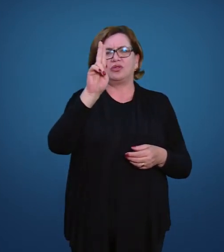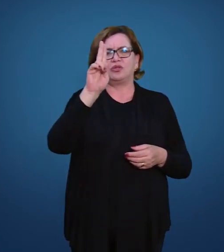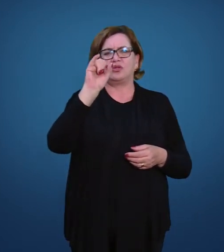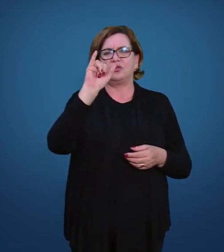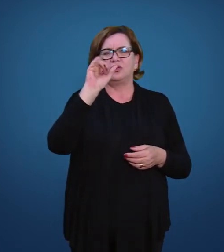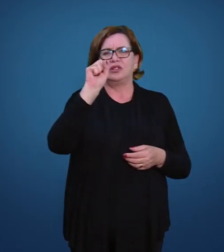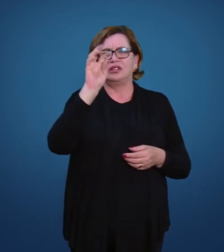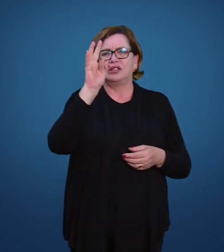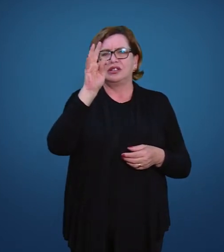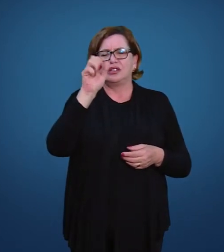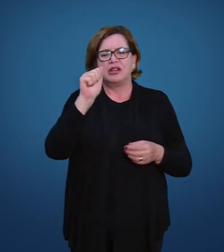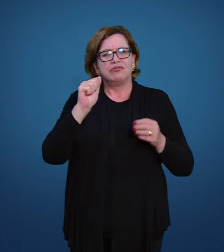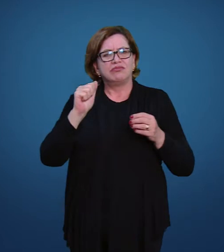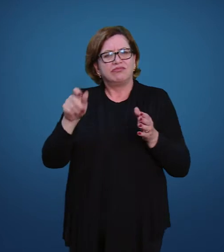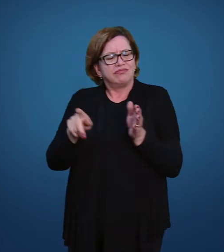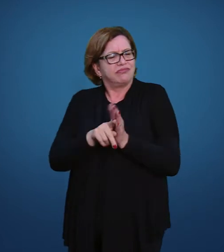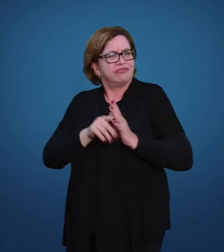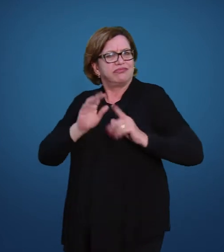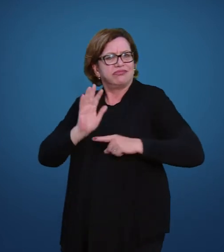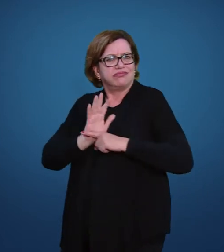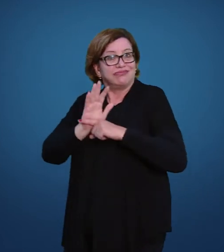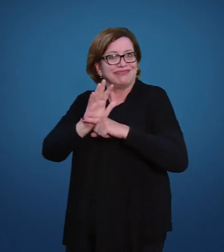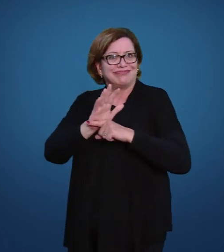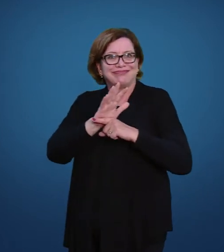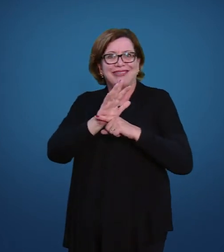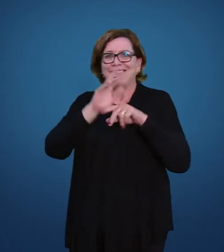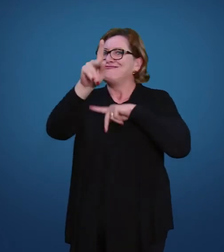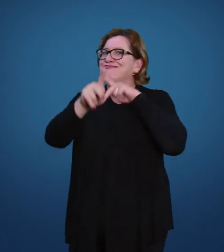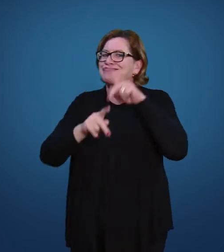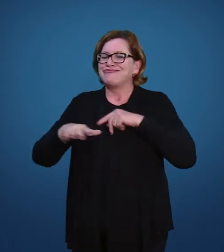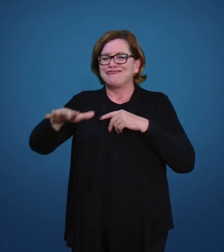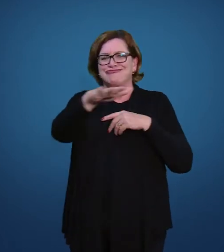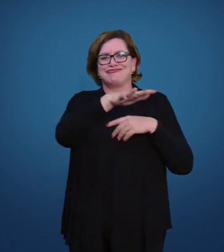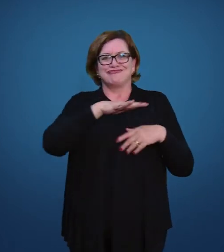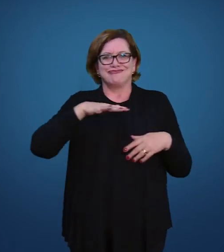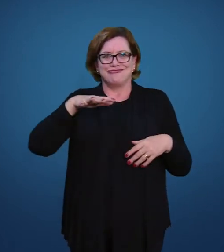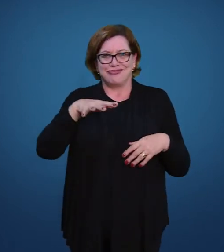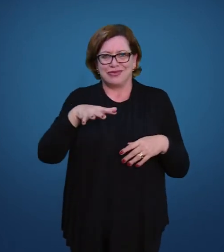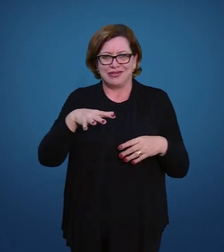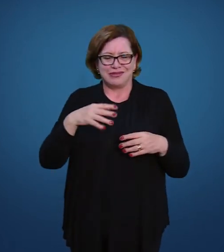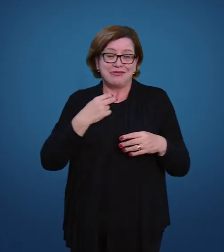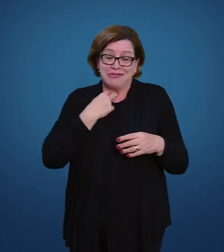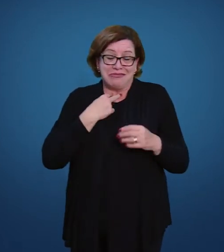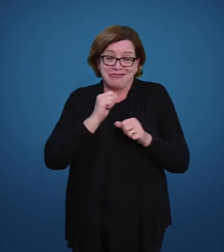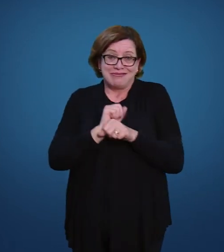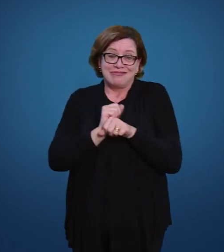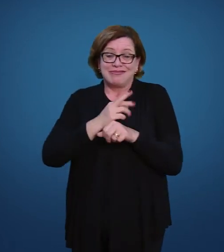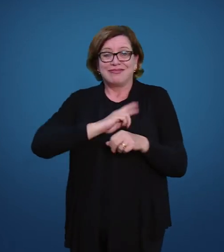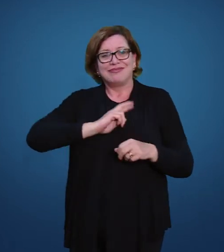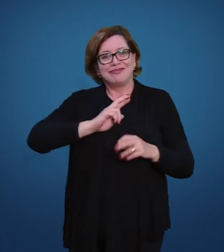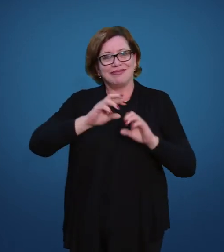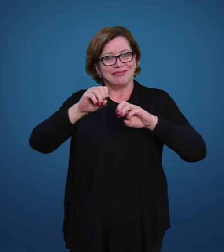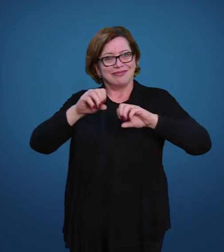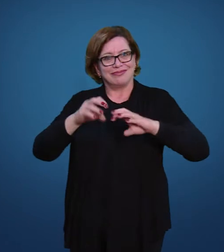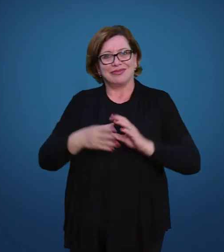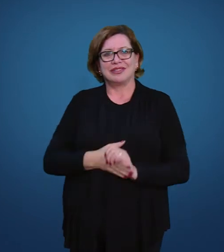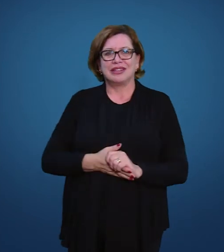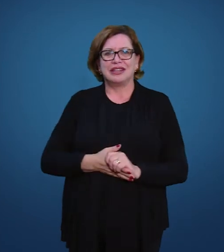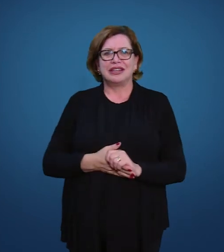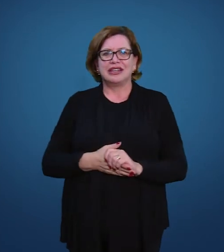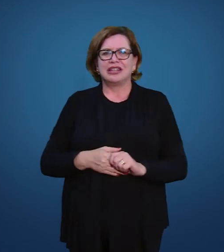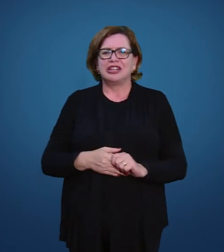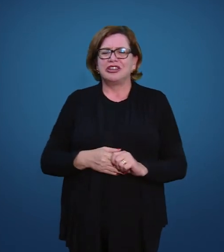né? Então, eu não acredito que a gente possa esperar da religião isso também. Eu vejo a nossa sociedade